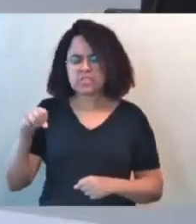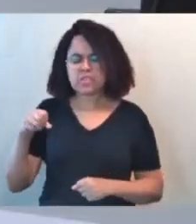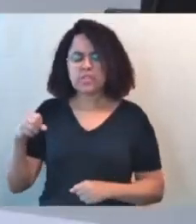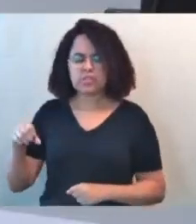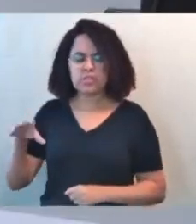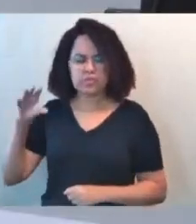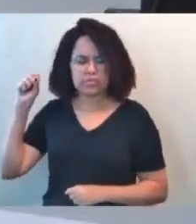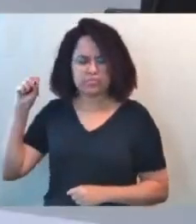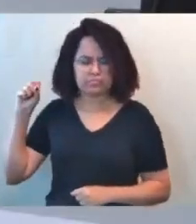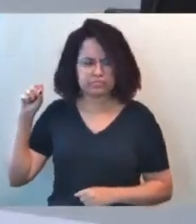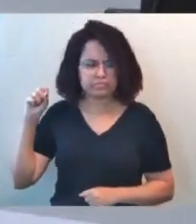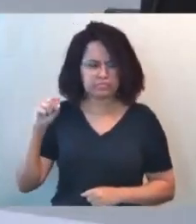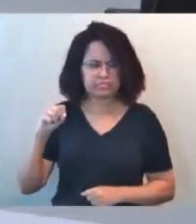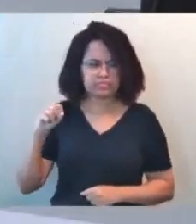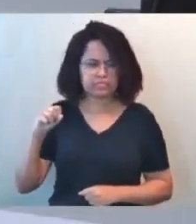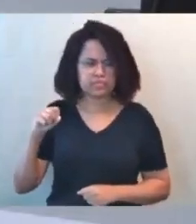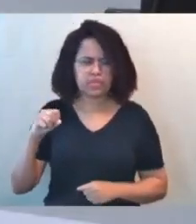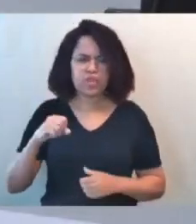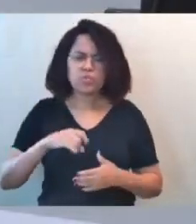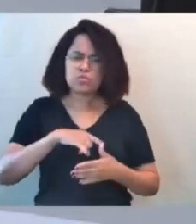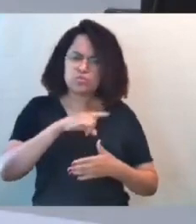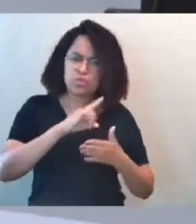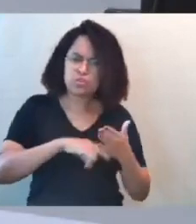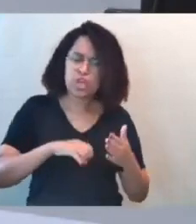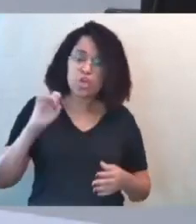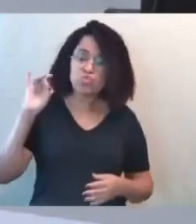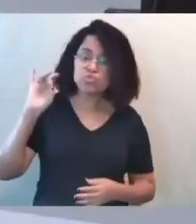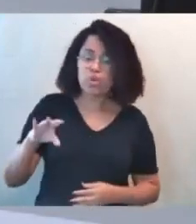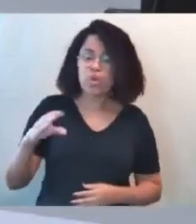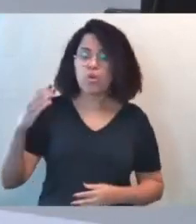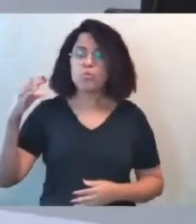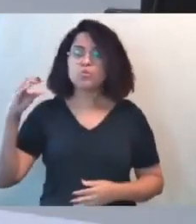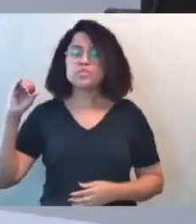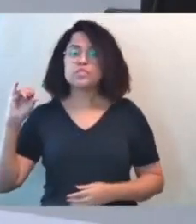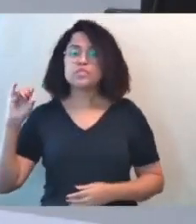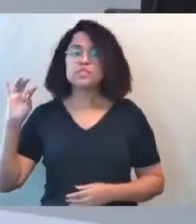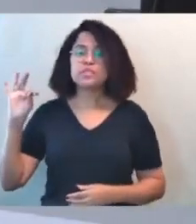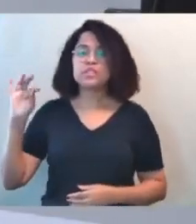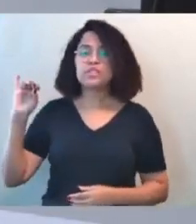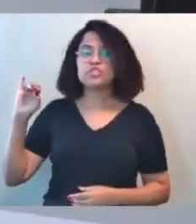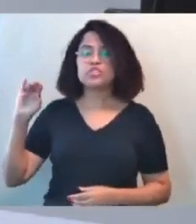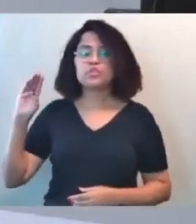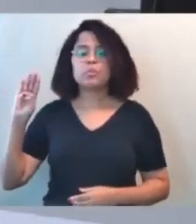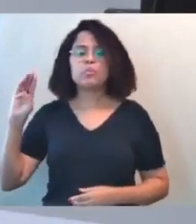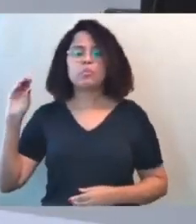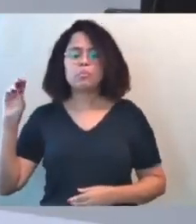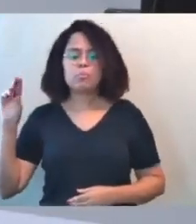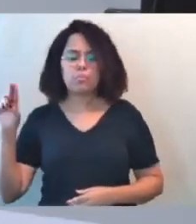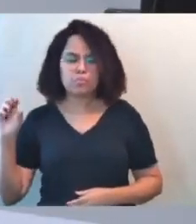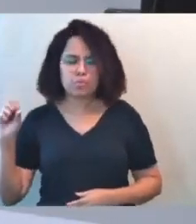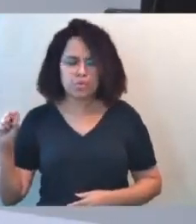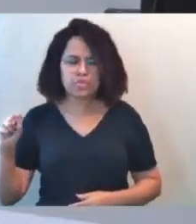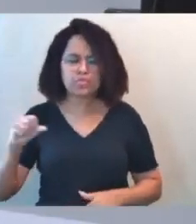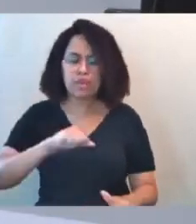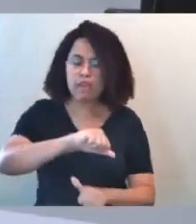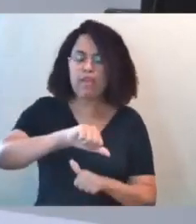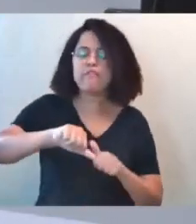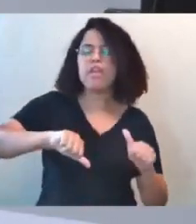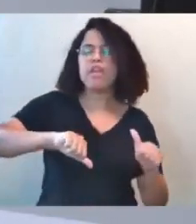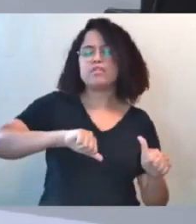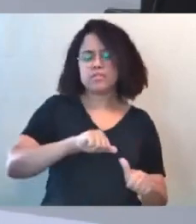pegando que no nosso contrato só o Citibus é reversível, pegando a planilha onde tem uma resposta, né, sua, que